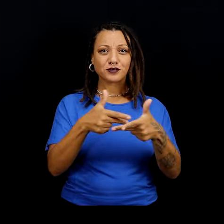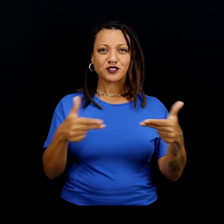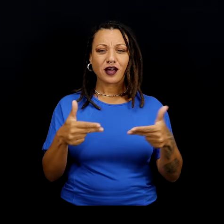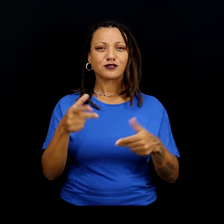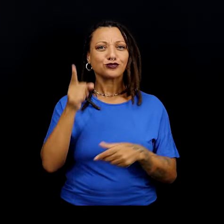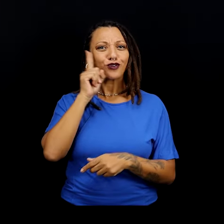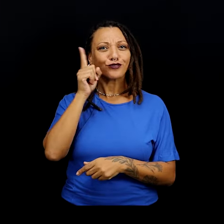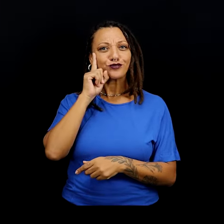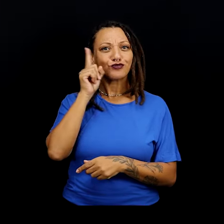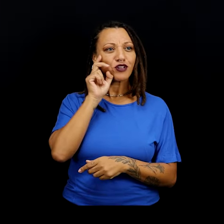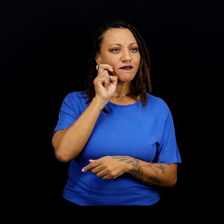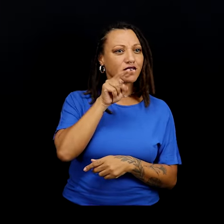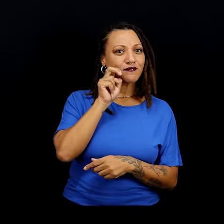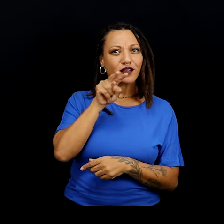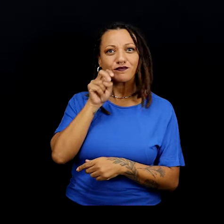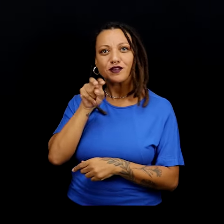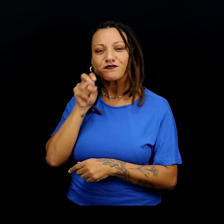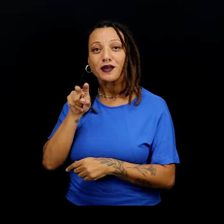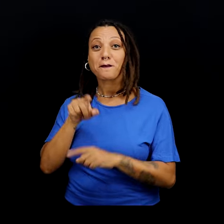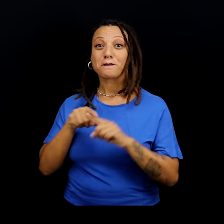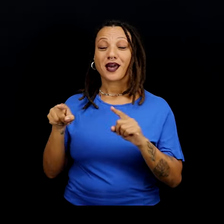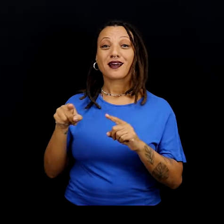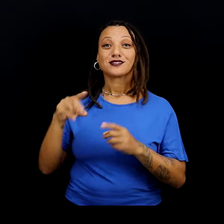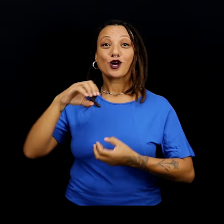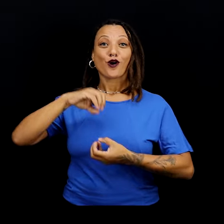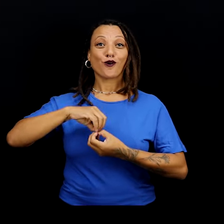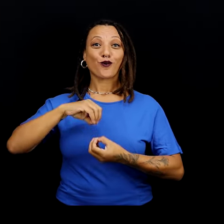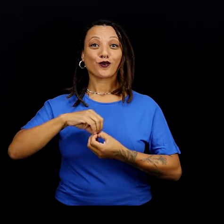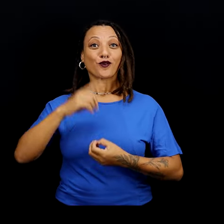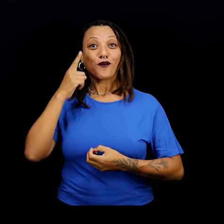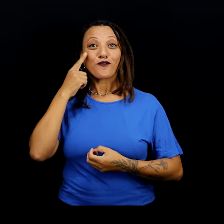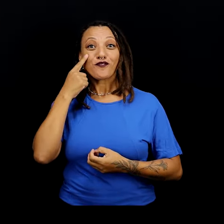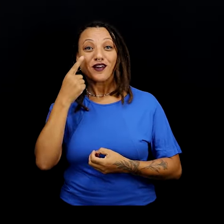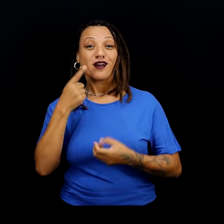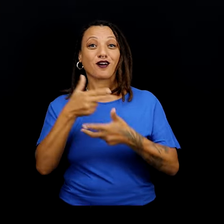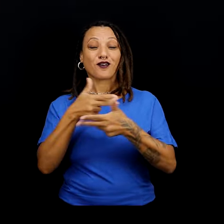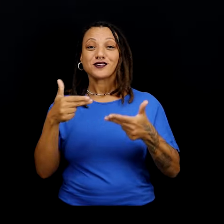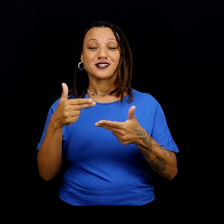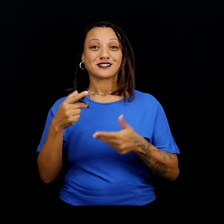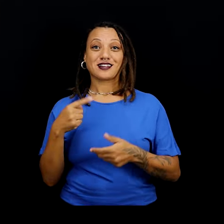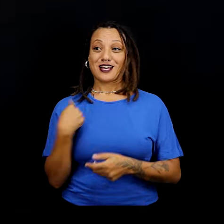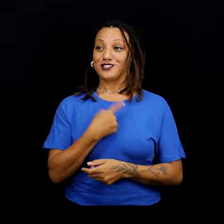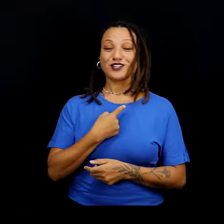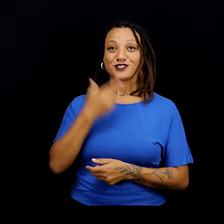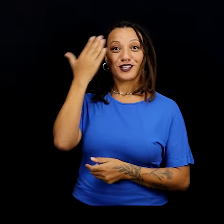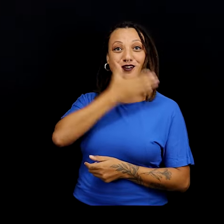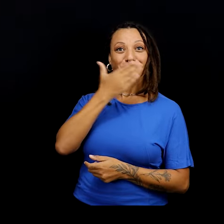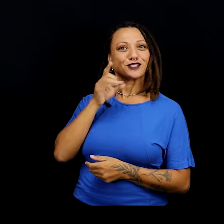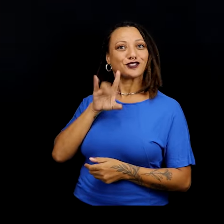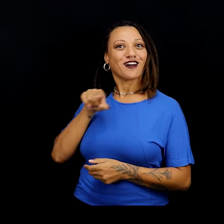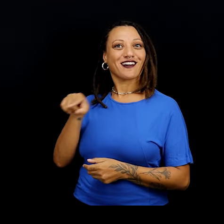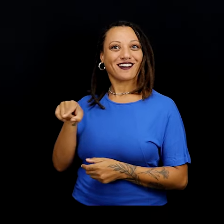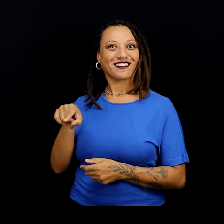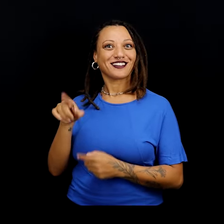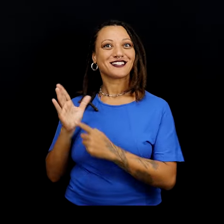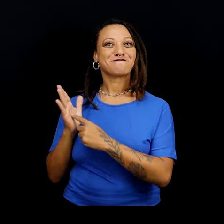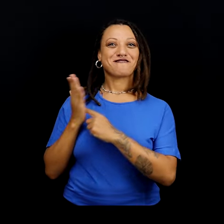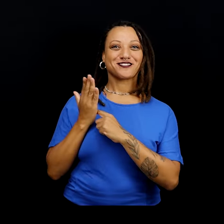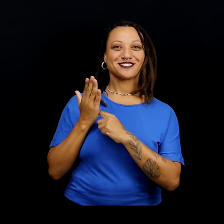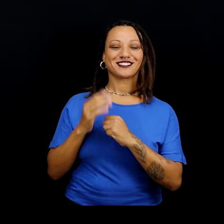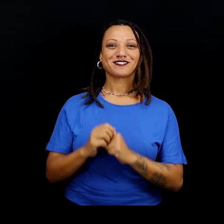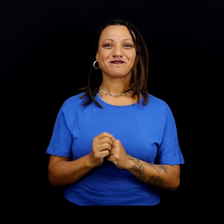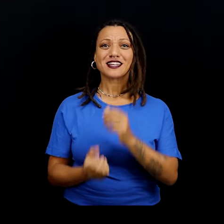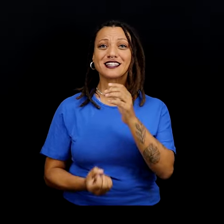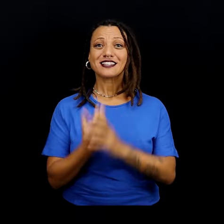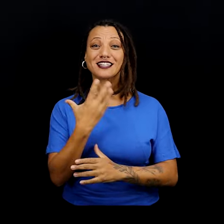que nós vemos todos os dias, ele nos mostra coisas que nós não vemos, que só ele vê. É, o Guto é um artista